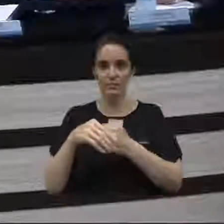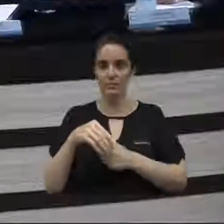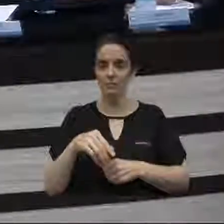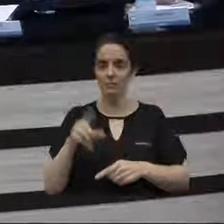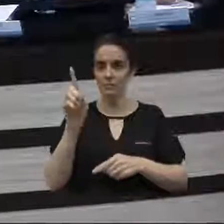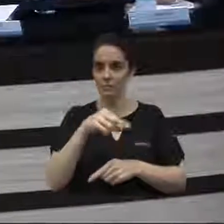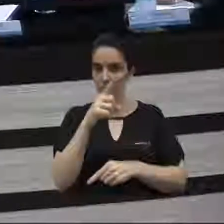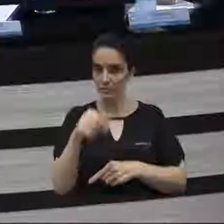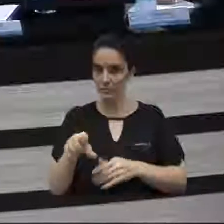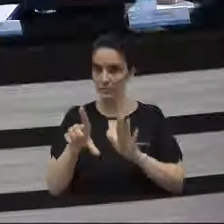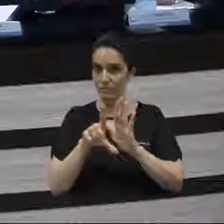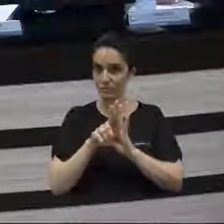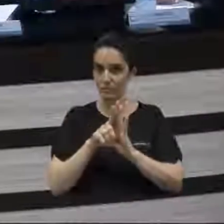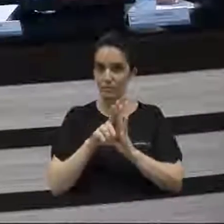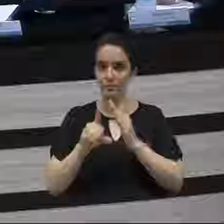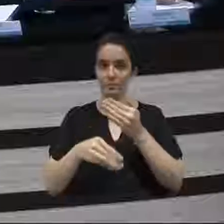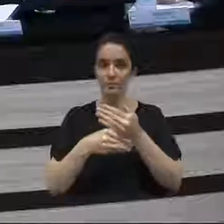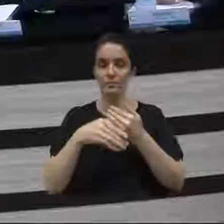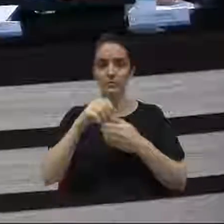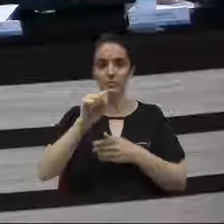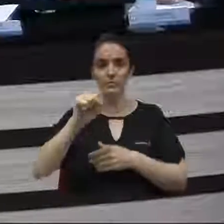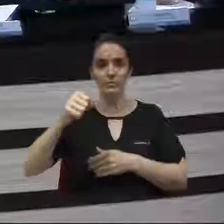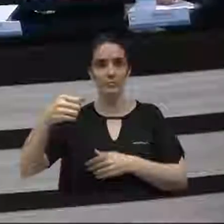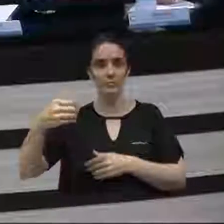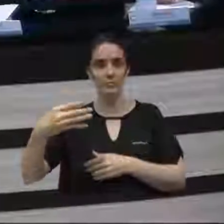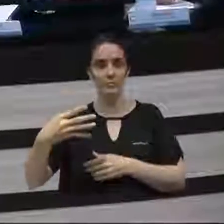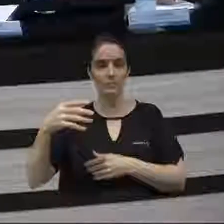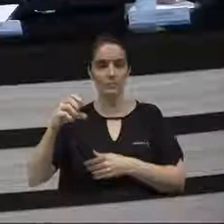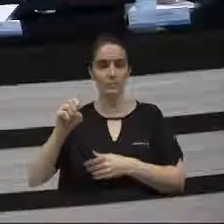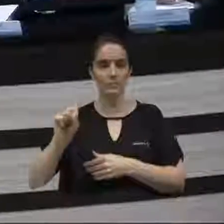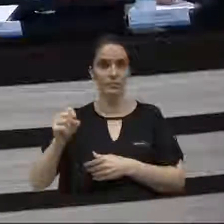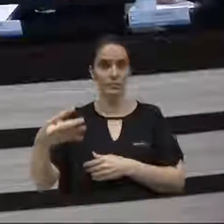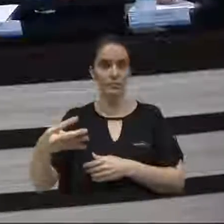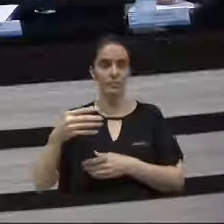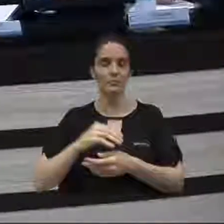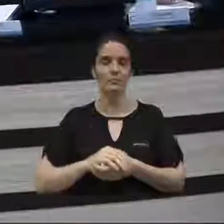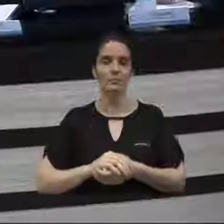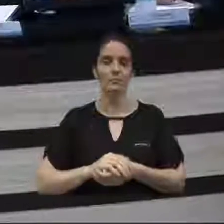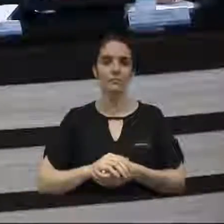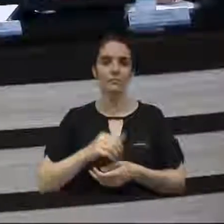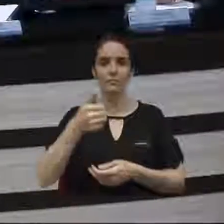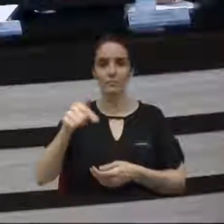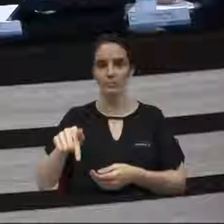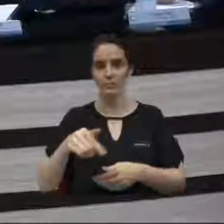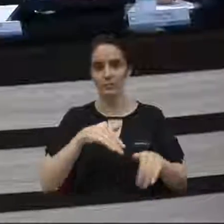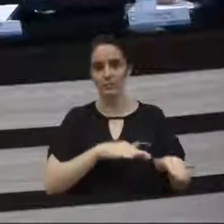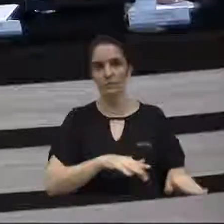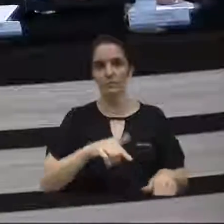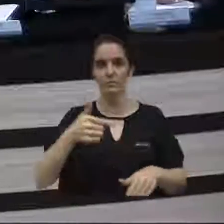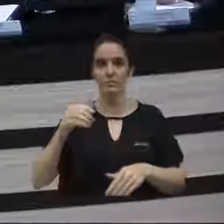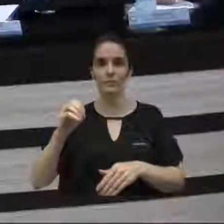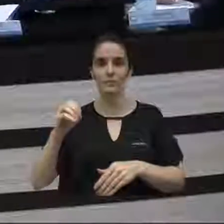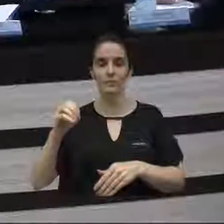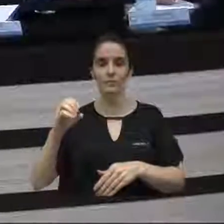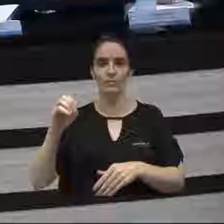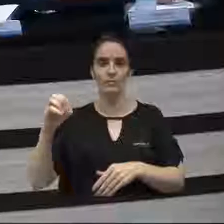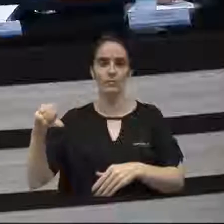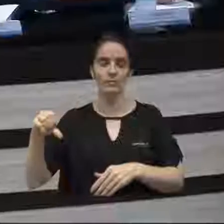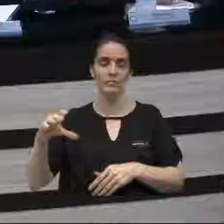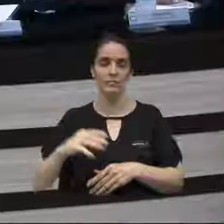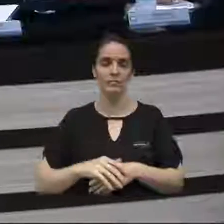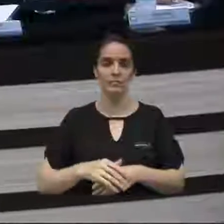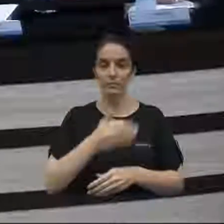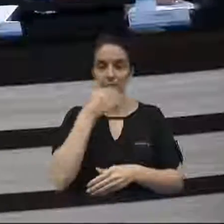Lei Complementar 484, de 17 de setembro de 2009. Para melhor análise da